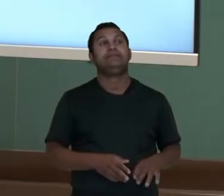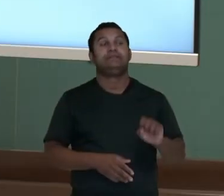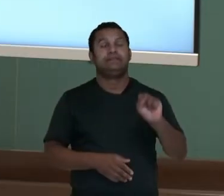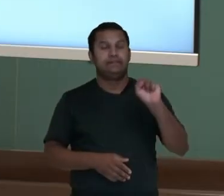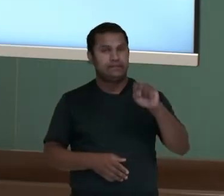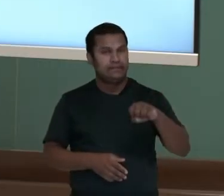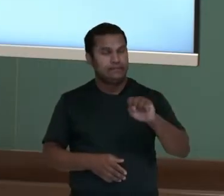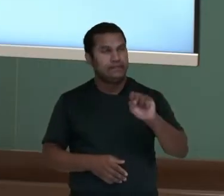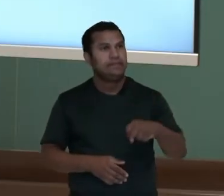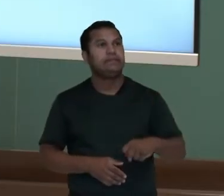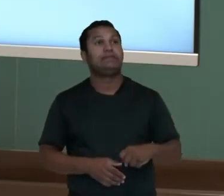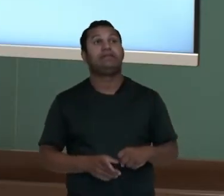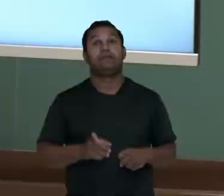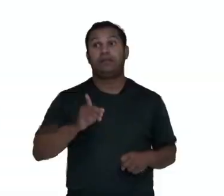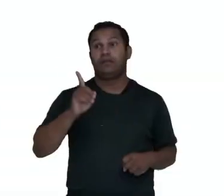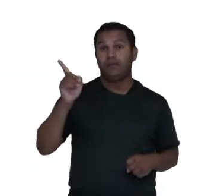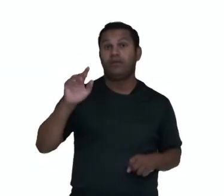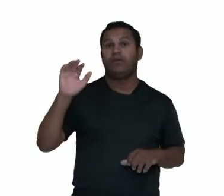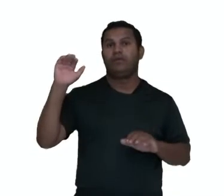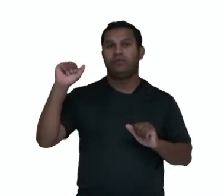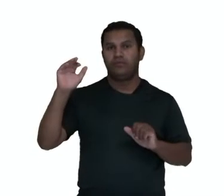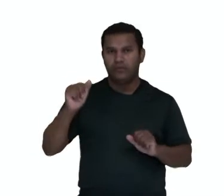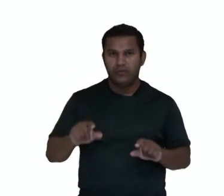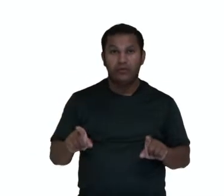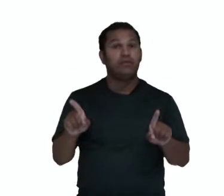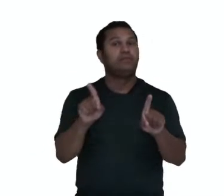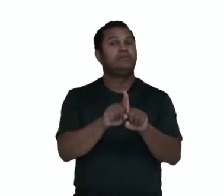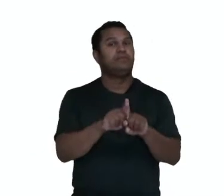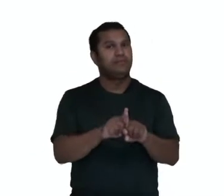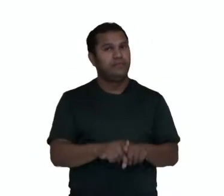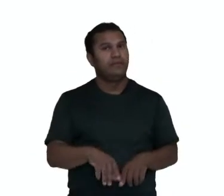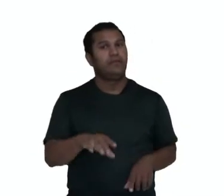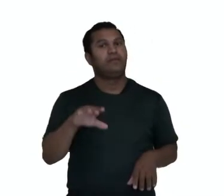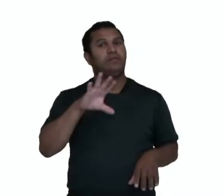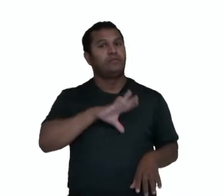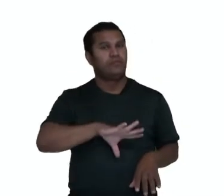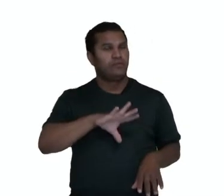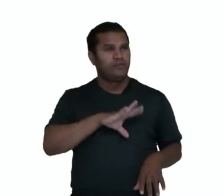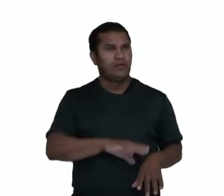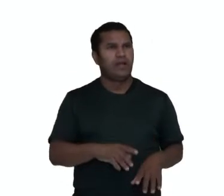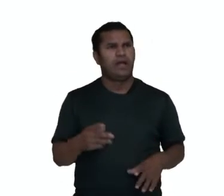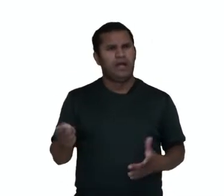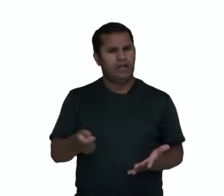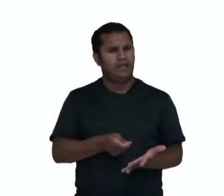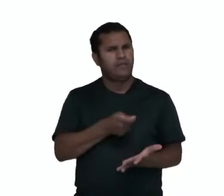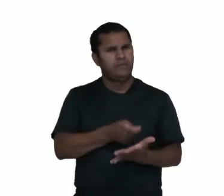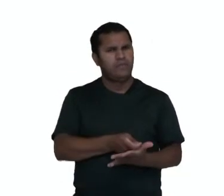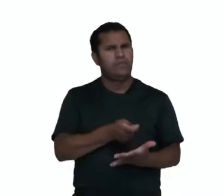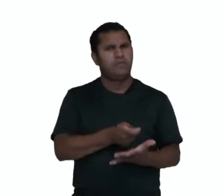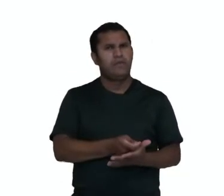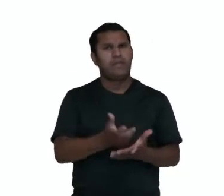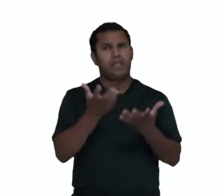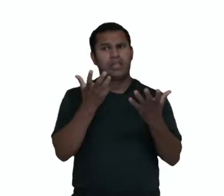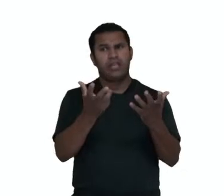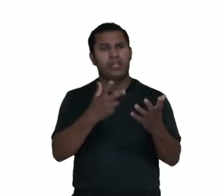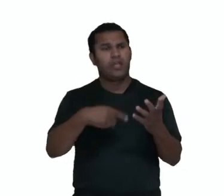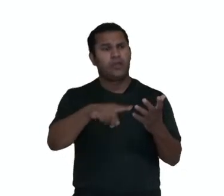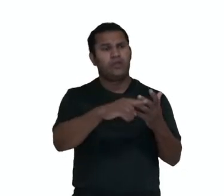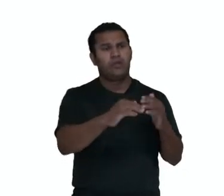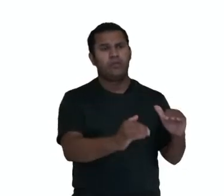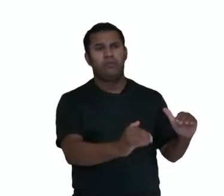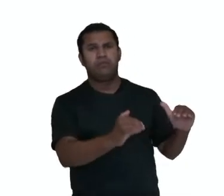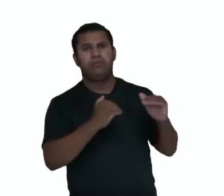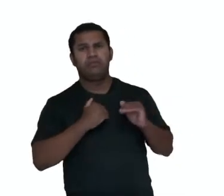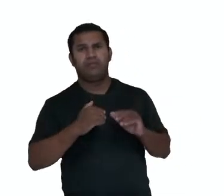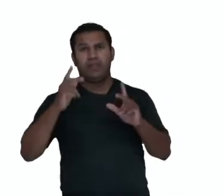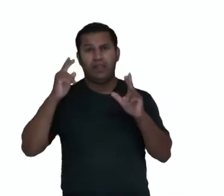espanhóis, assim como os portugueses, impuseram sua cultura e religiosidade aos povos nativos da América,